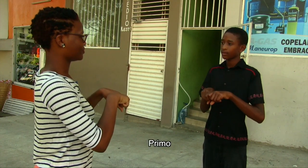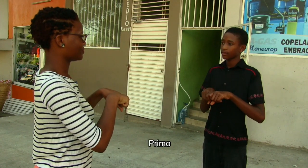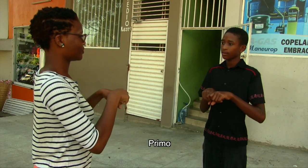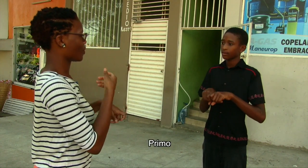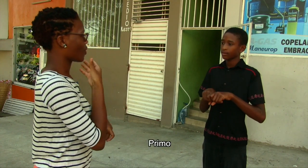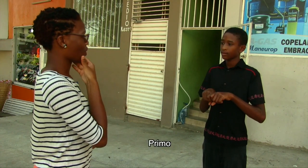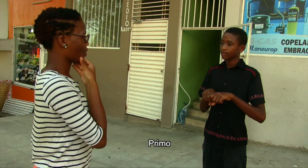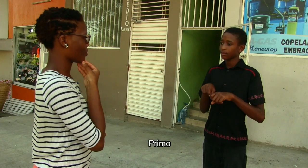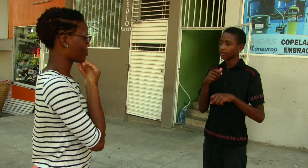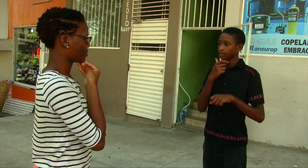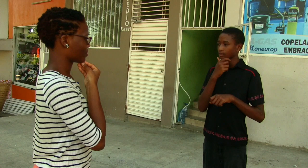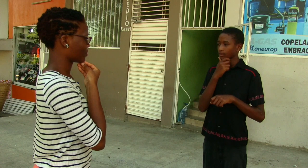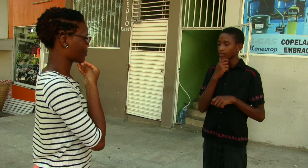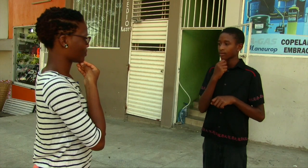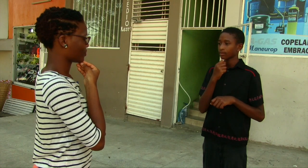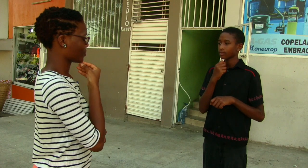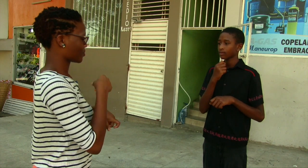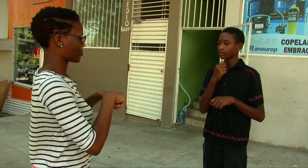Primo.